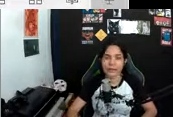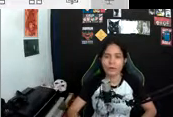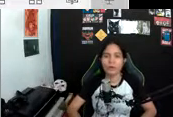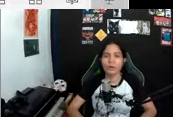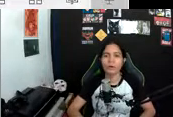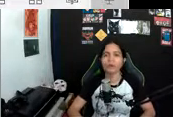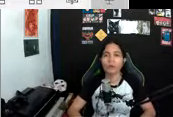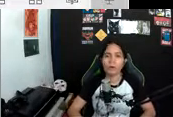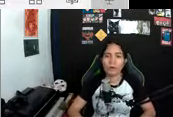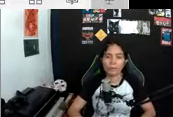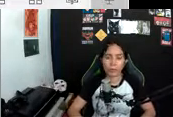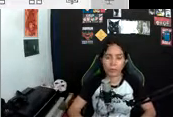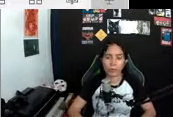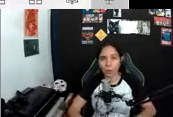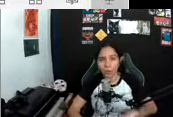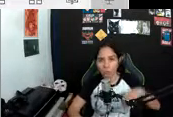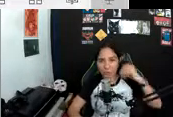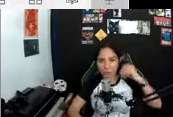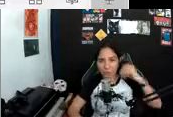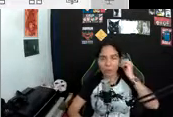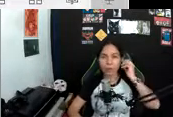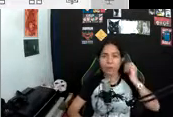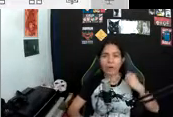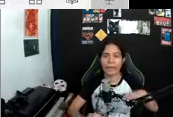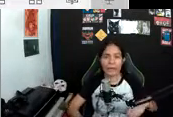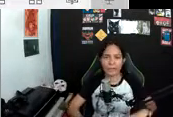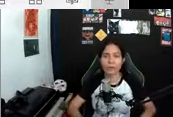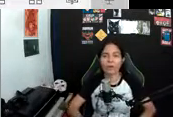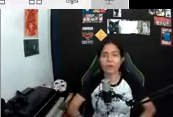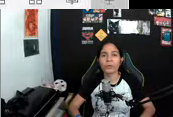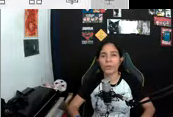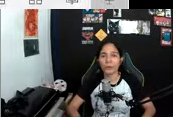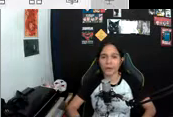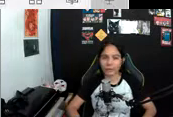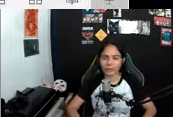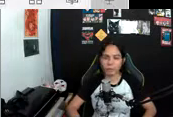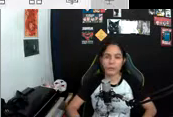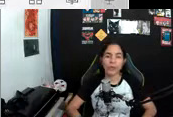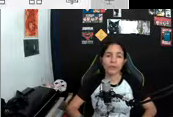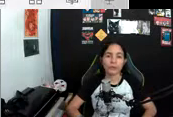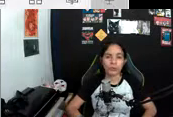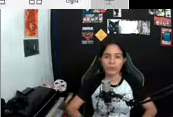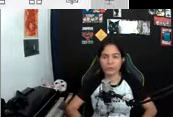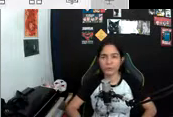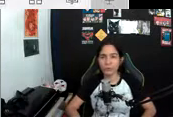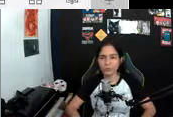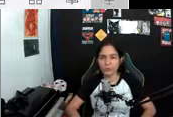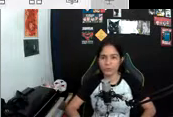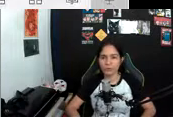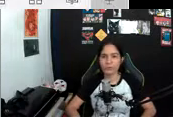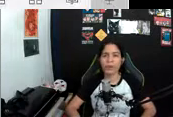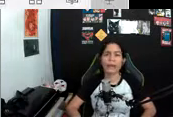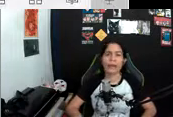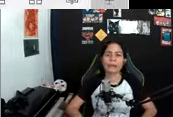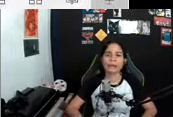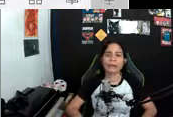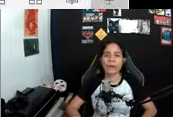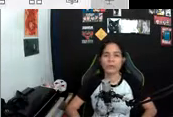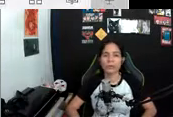estudo geral do que é bom ou mal, correto ou incorreto, justo ou